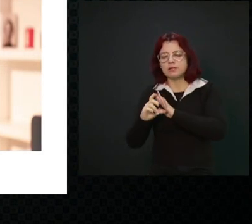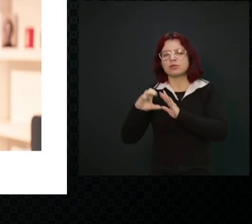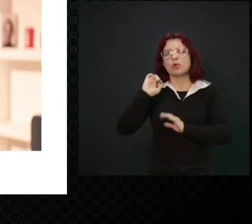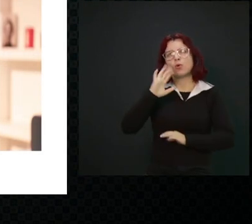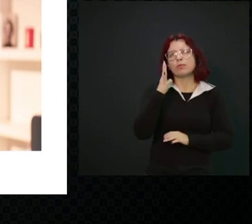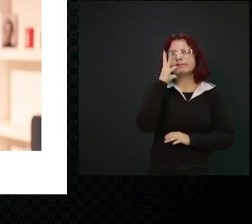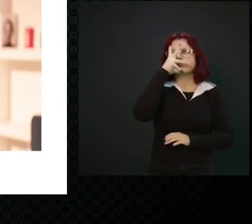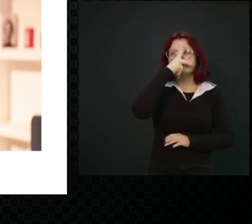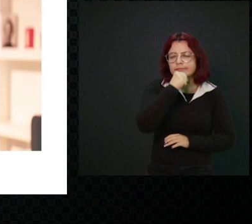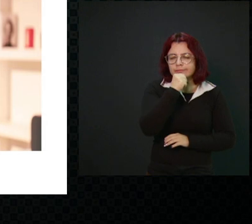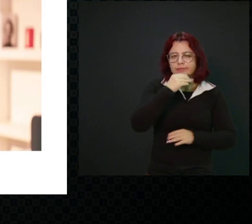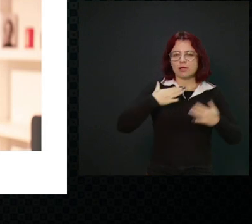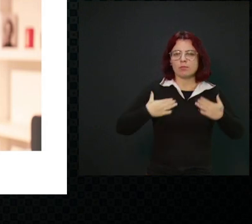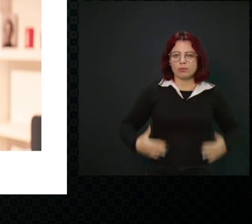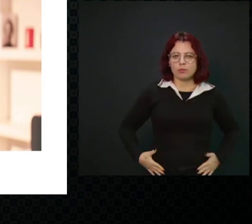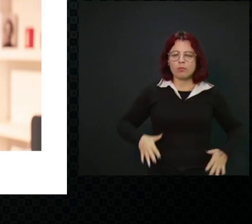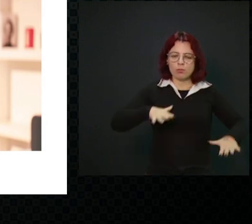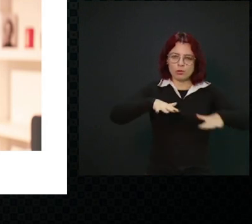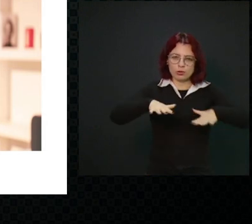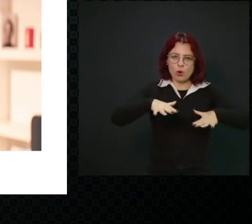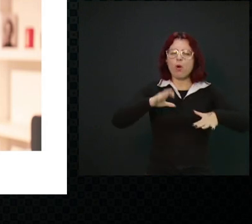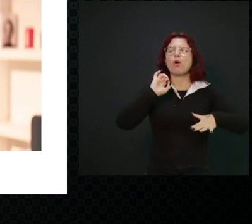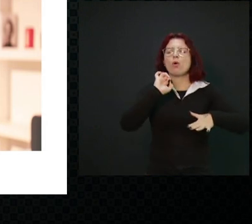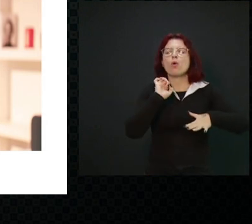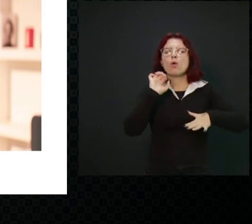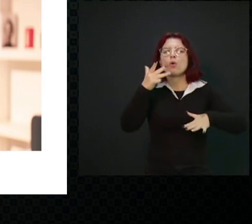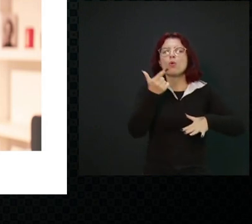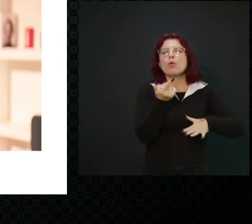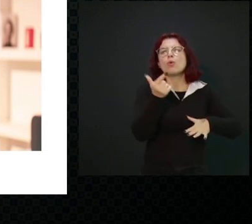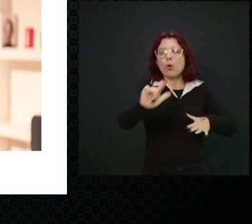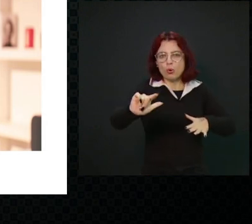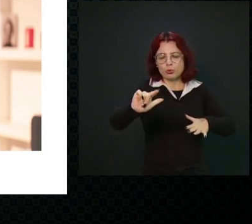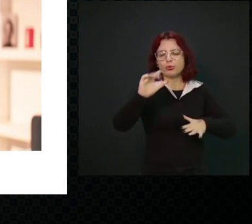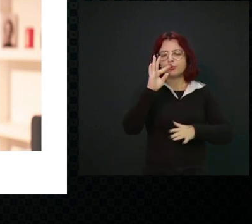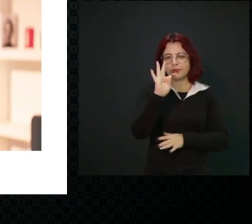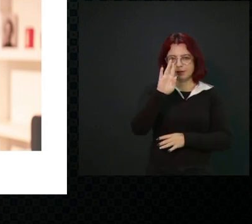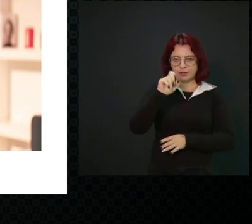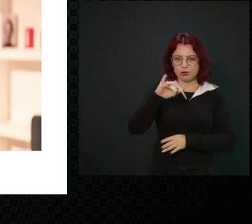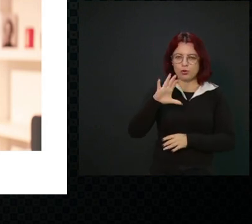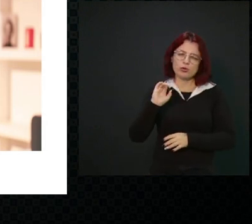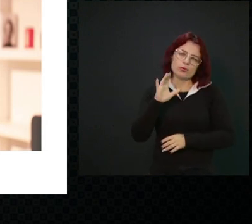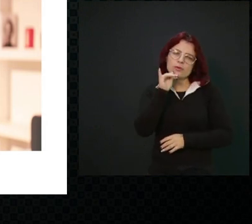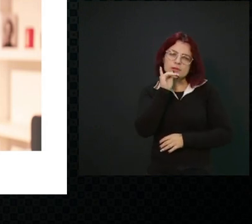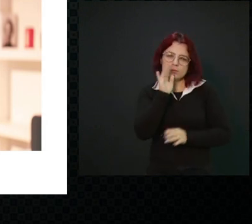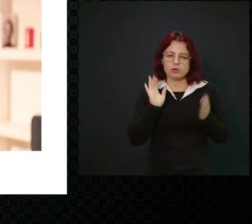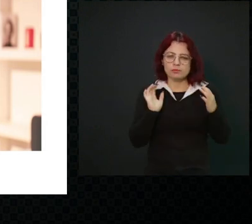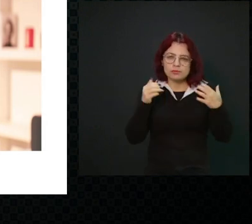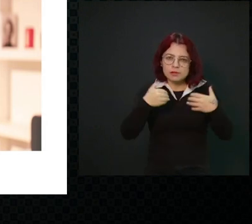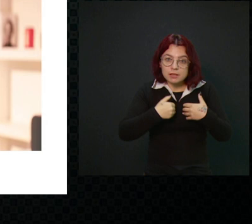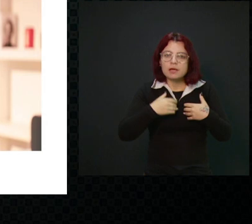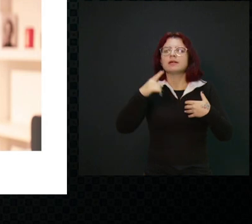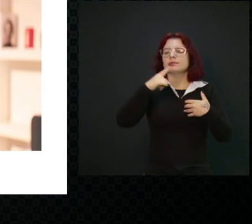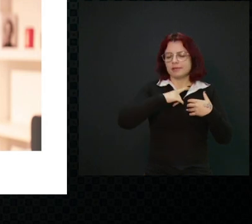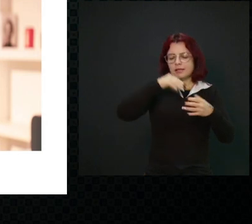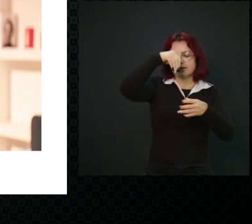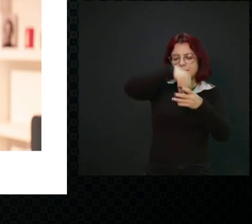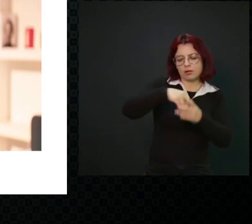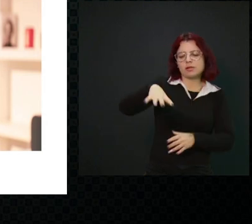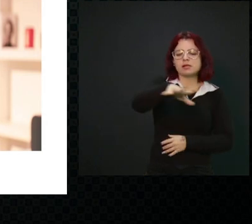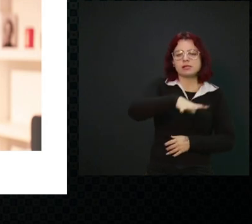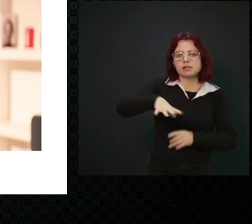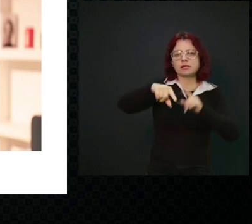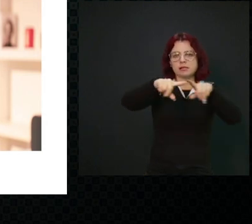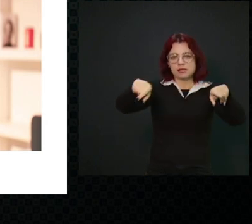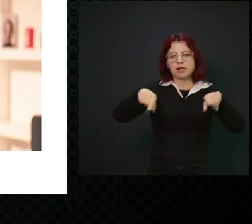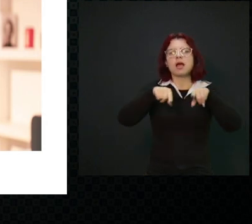como um outro transtorno, ele está dentro do centro de atendimento, perdão, dentro da sala de recurso